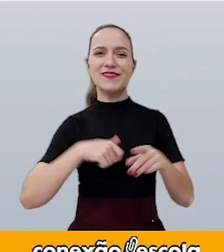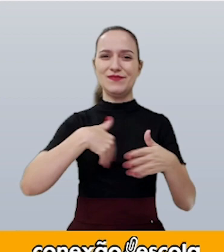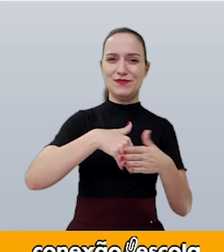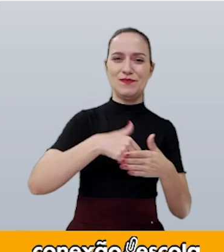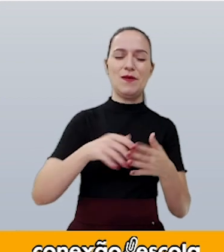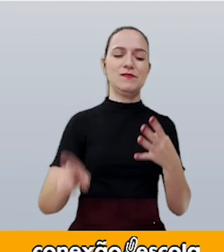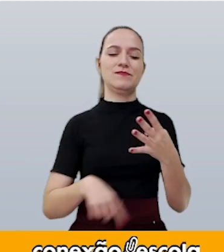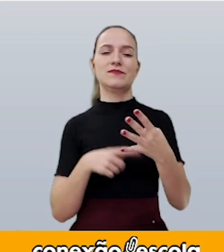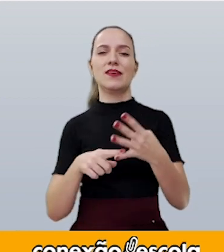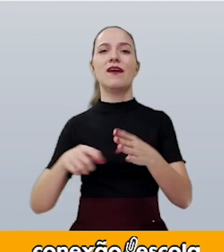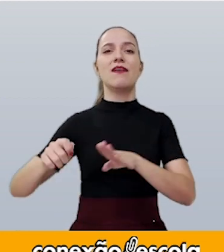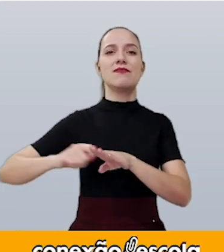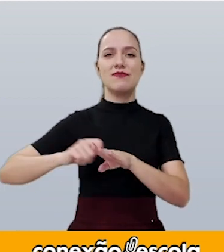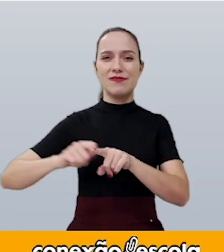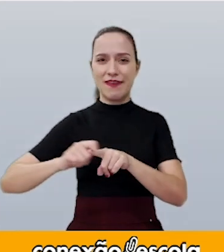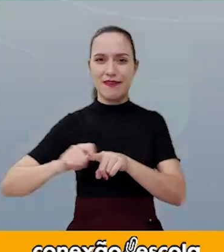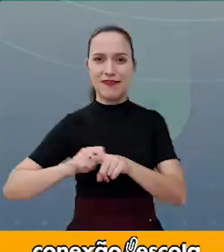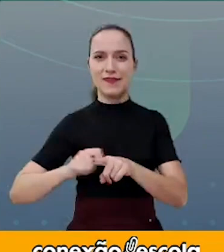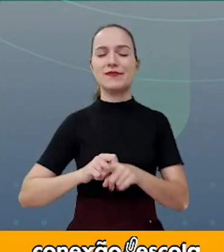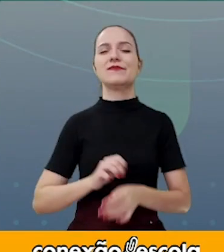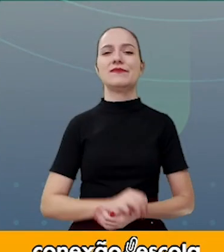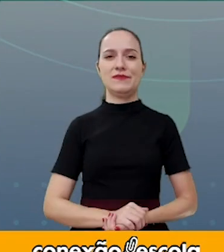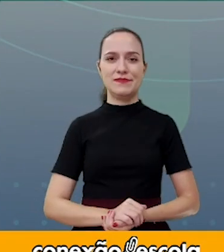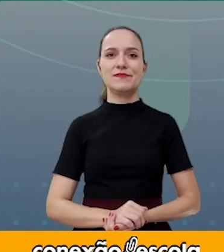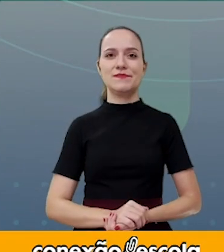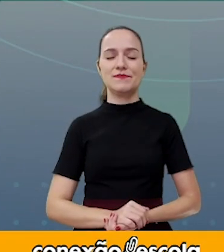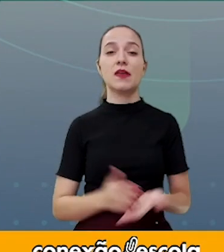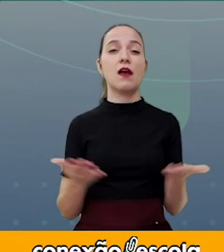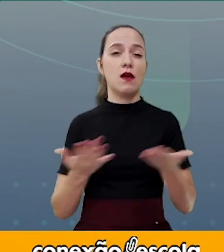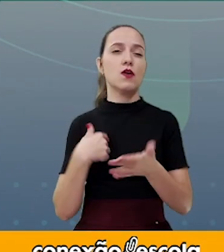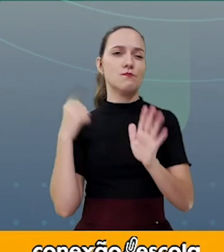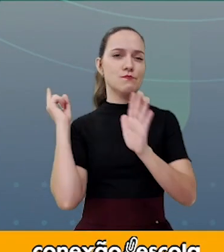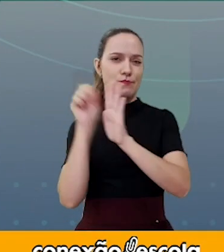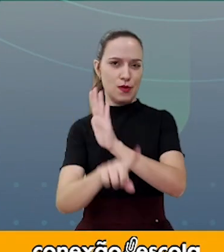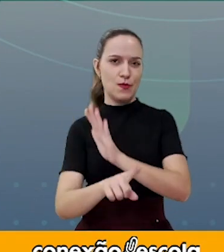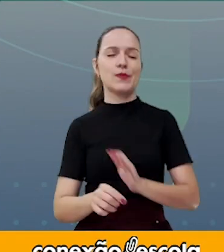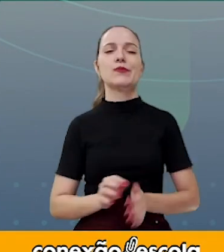tênis. E agora eu te pergunto, e aí?